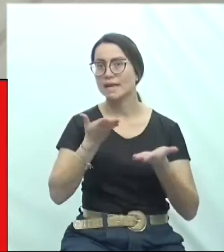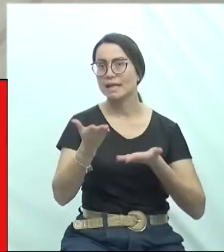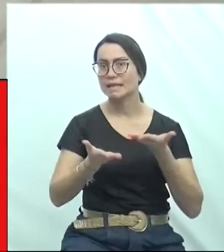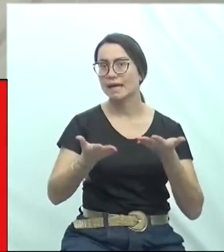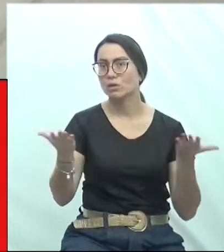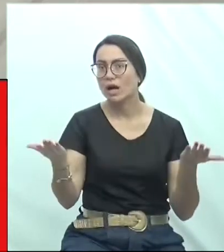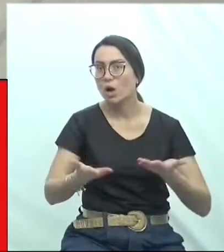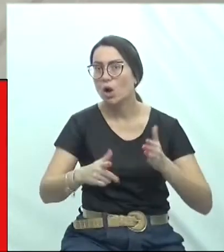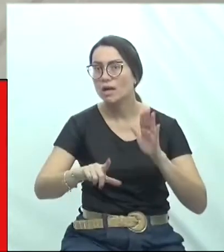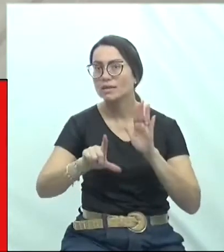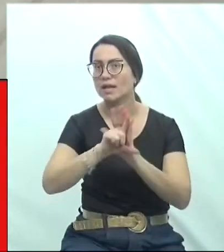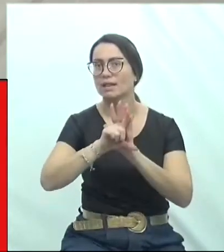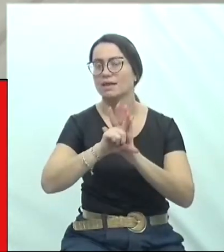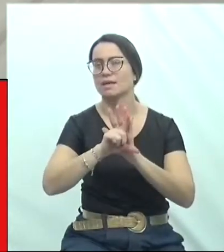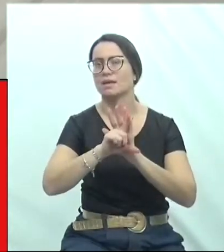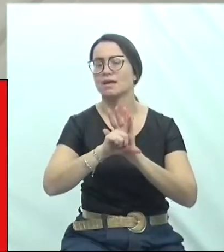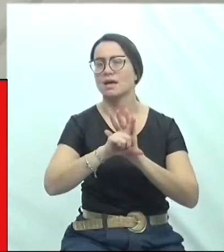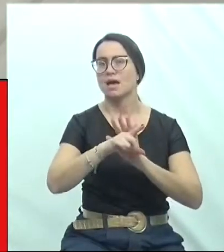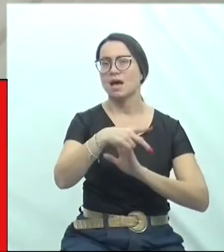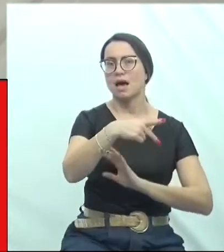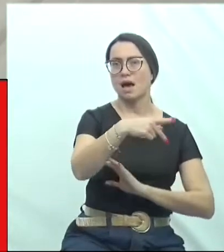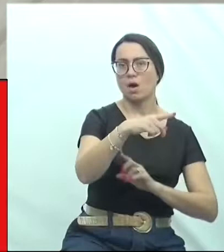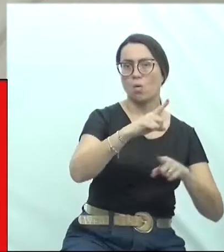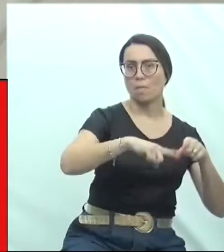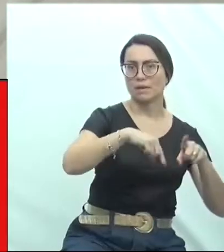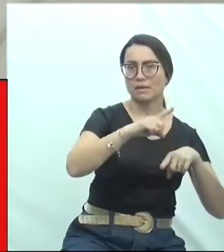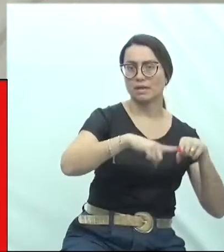uma peça projetada pela equipe técnica da